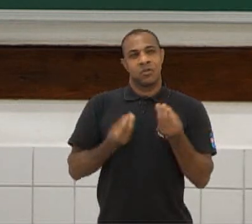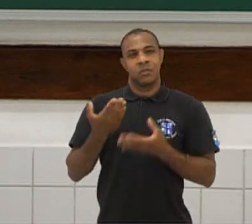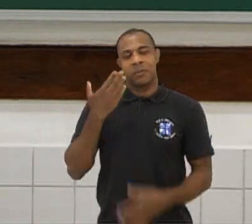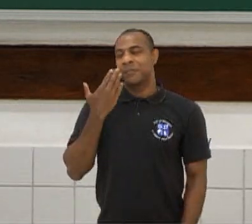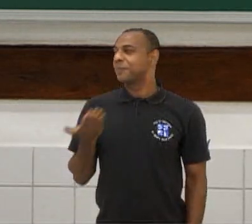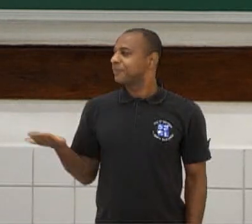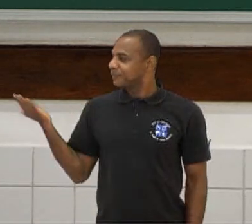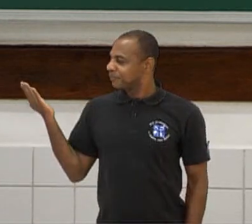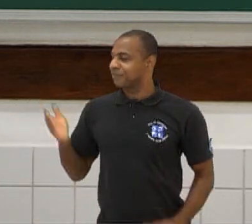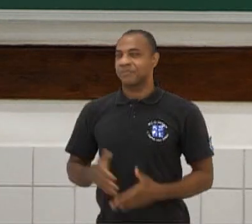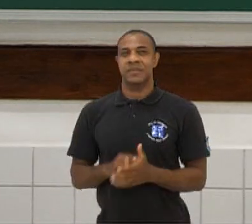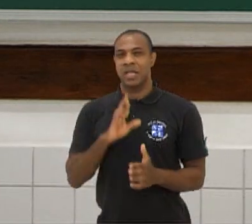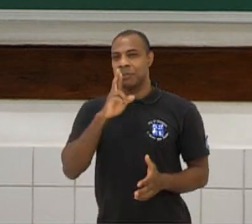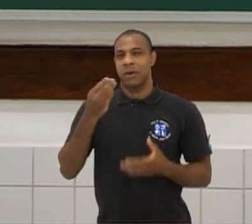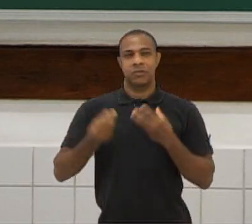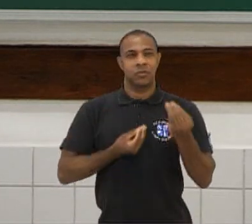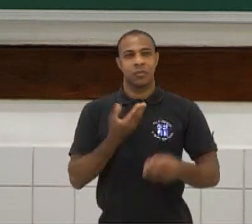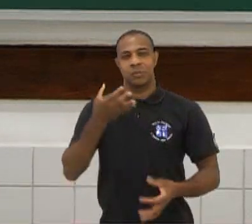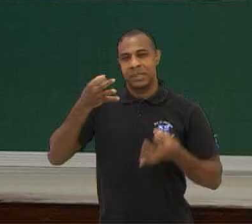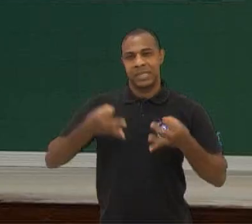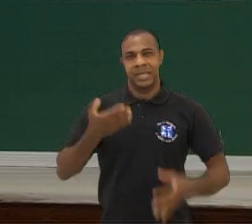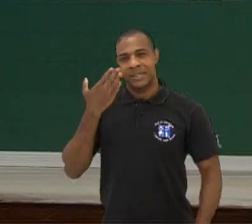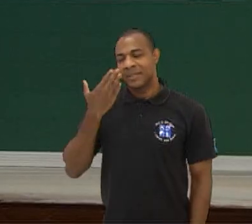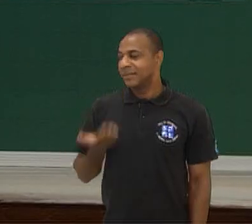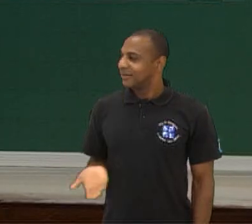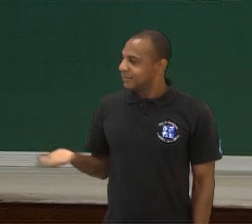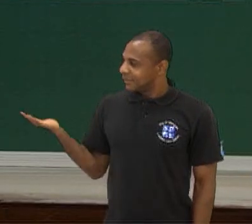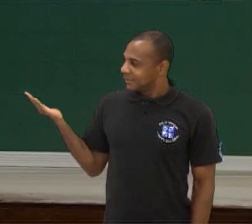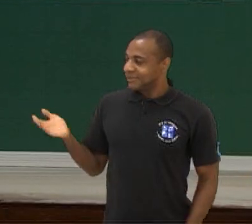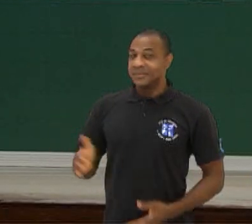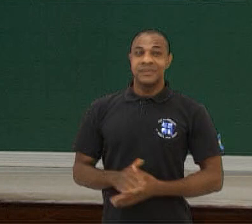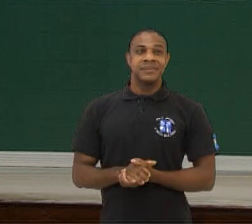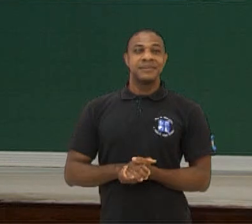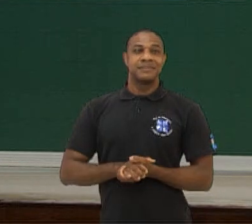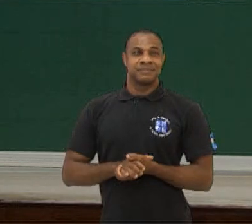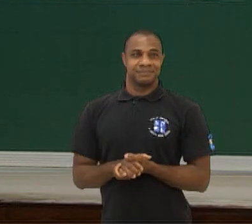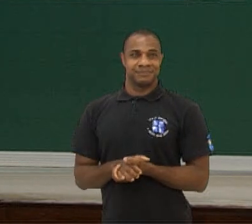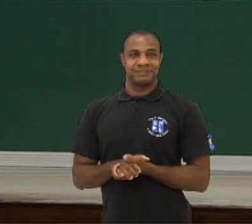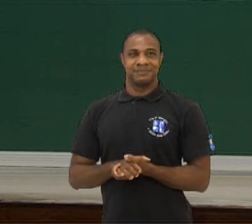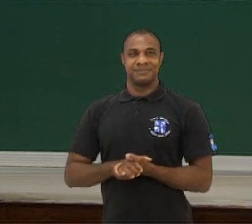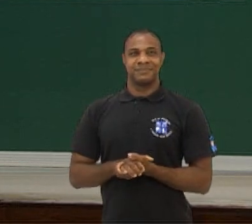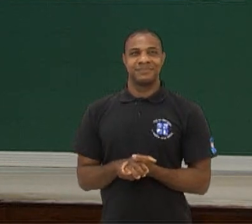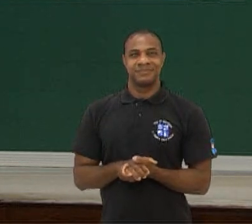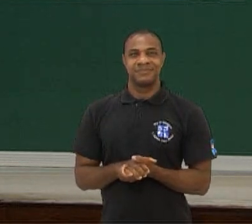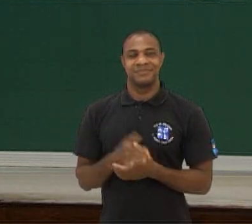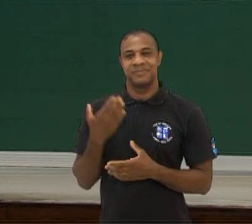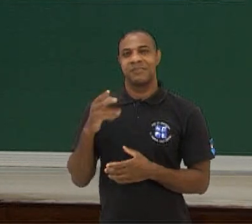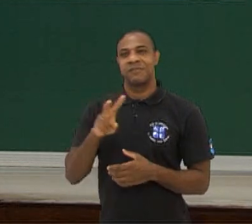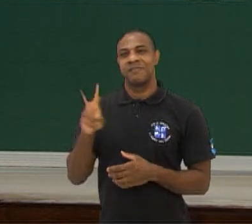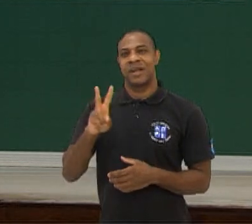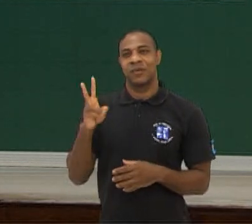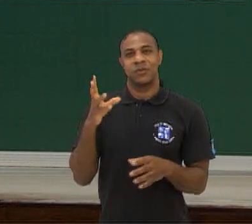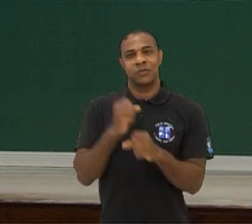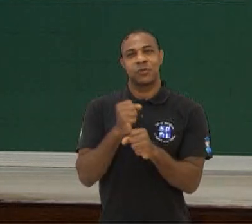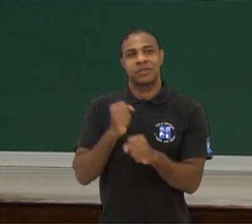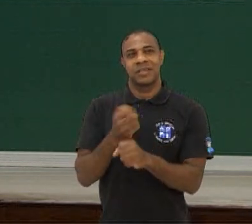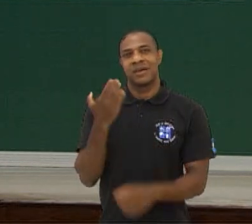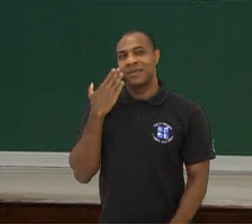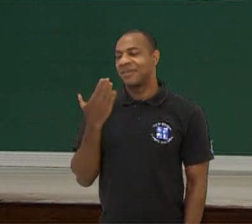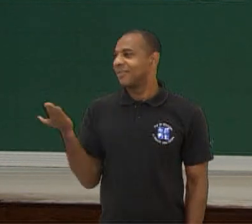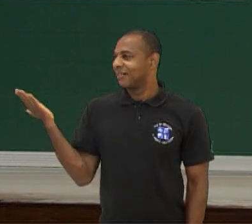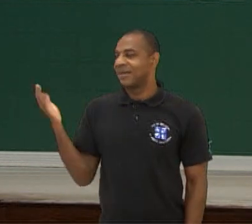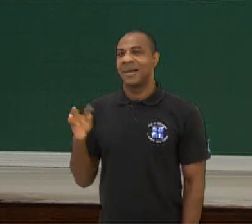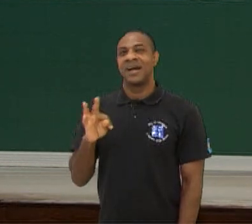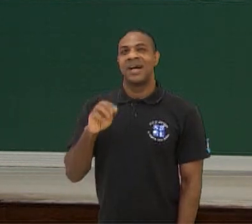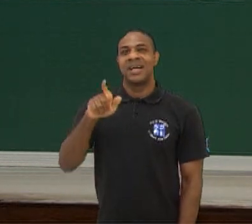resposta certa? Então, aqui, ó. André pagou um valor total de 11,75. Então, esse é o meu resultado, tá? A